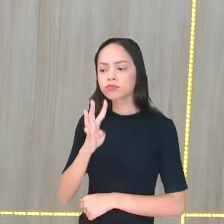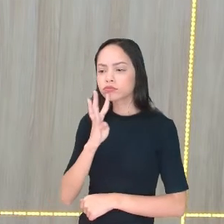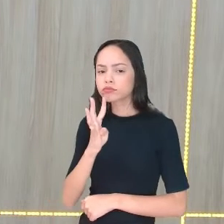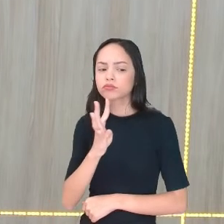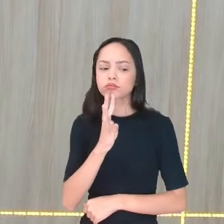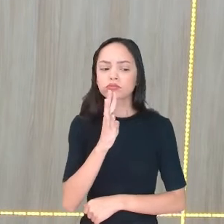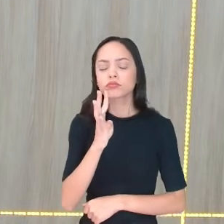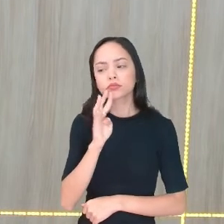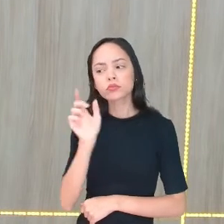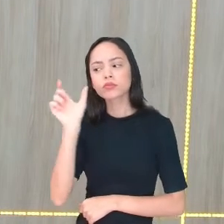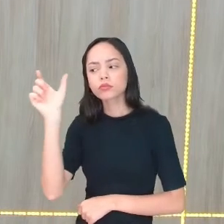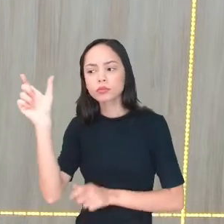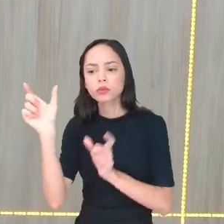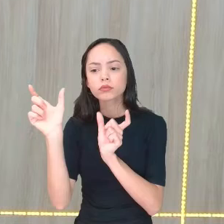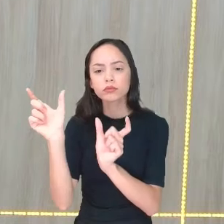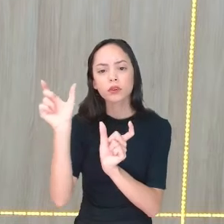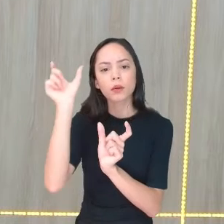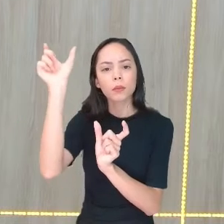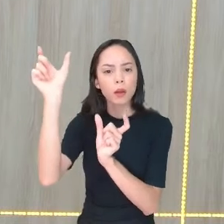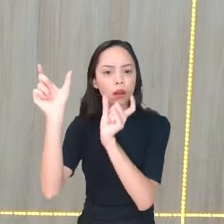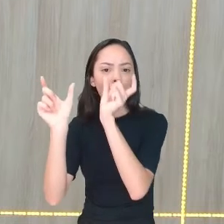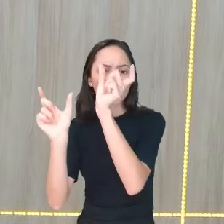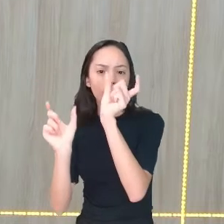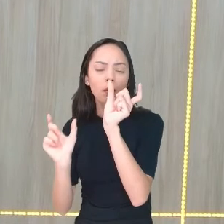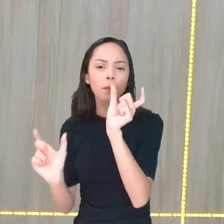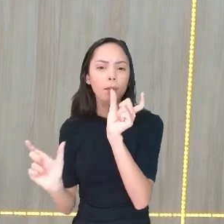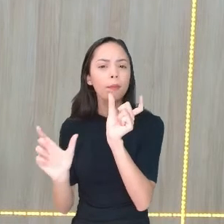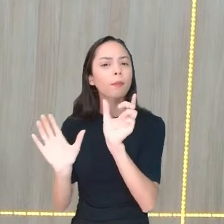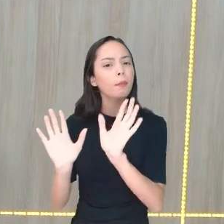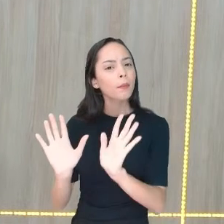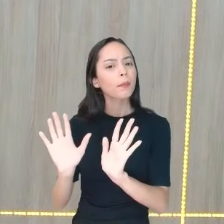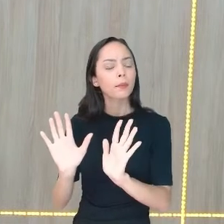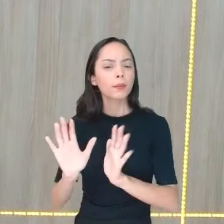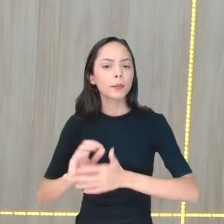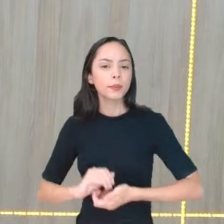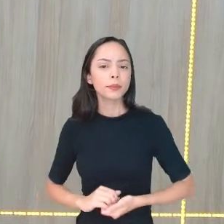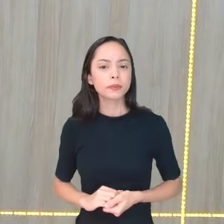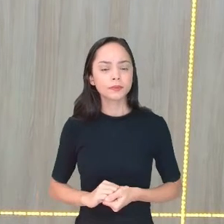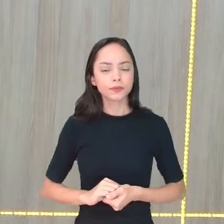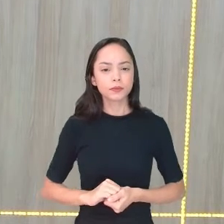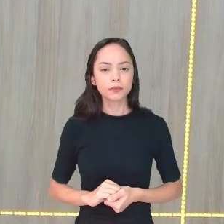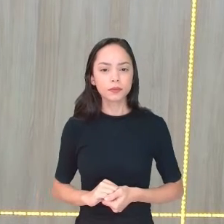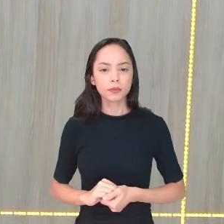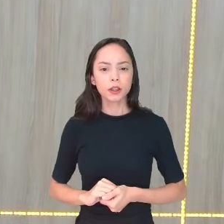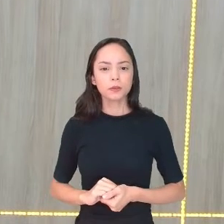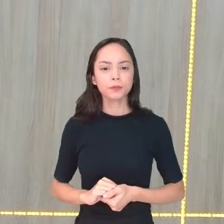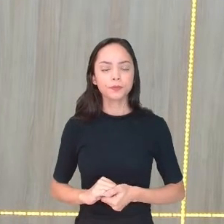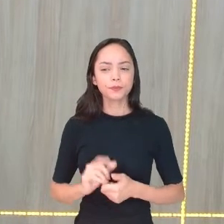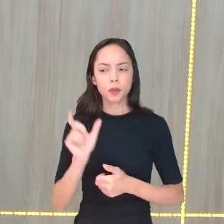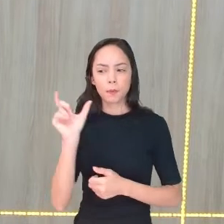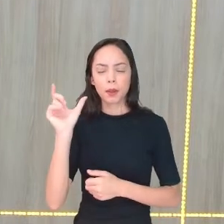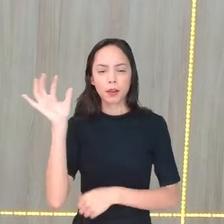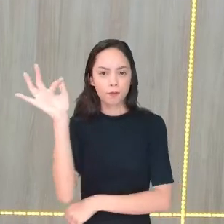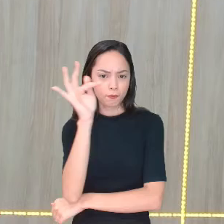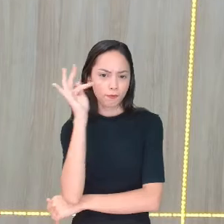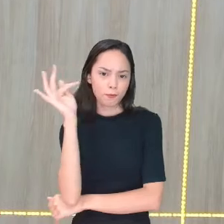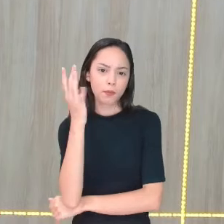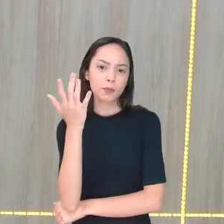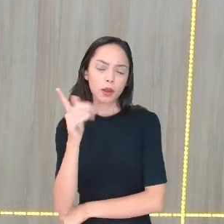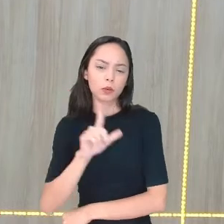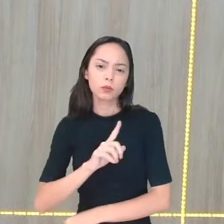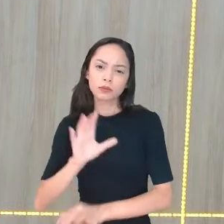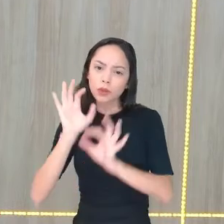familiarizando, né? A gente ir também escutando coisas em um nível um pouco mais elevado. Eu tenho certeza que